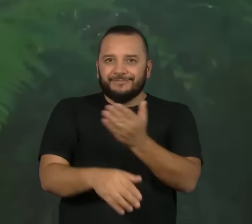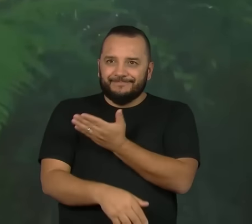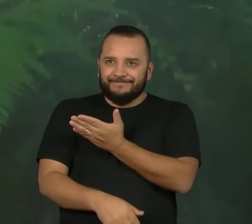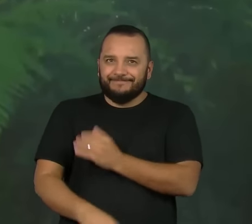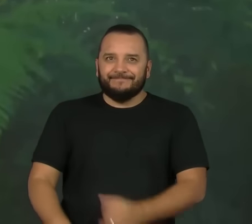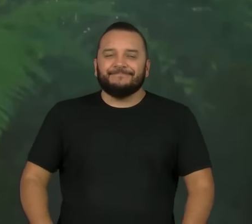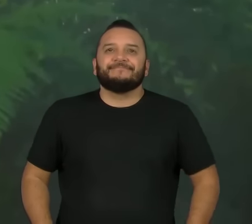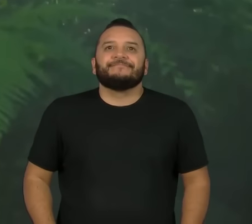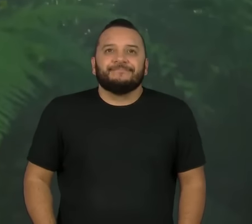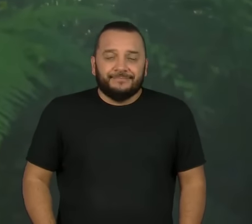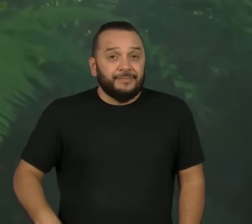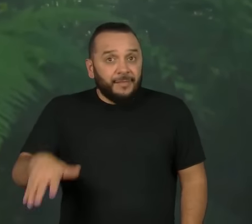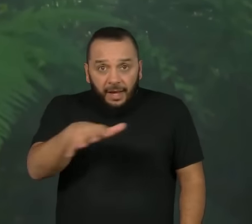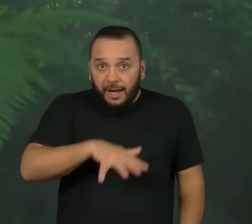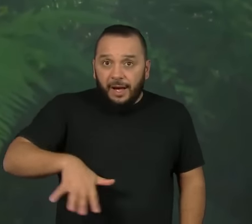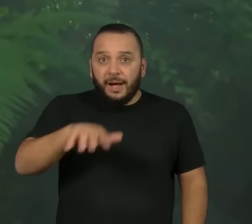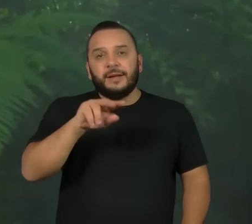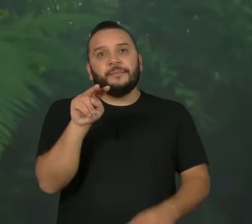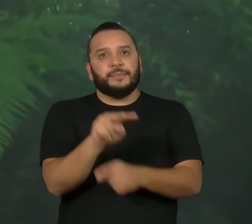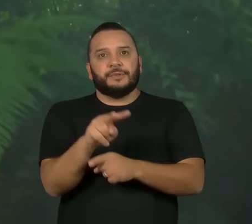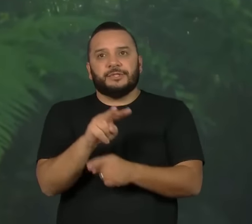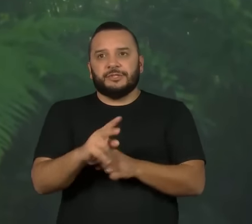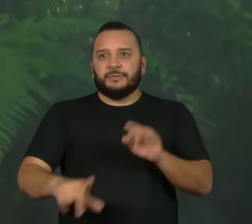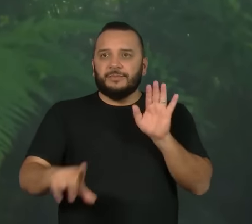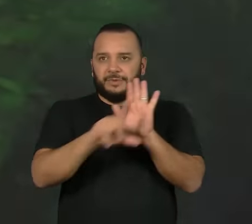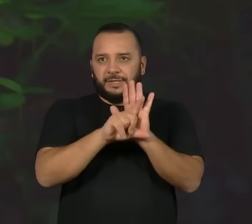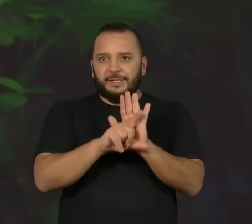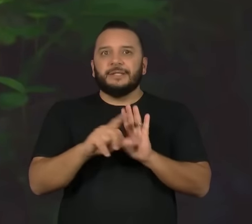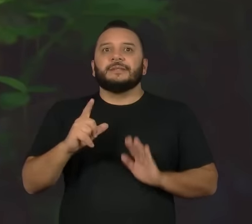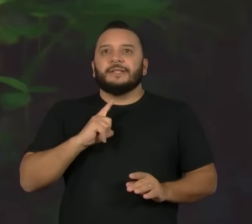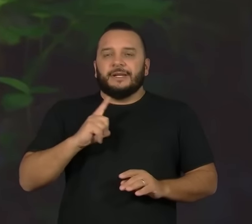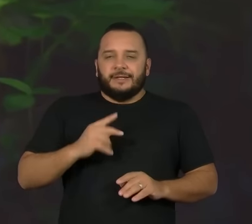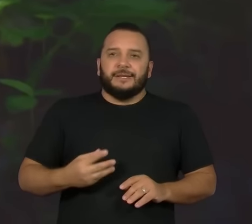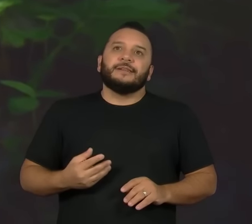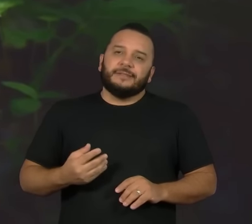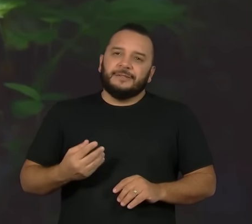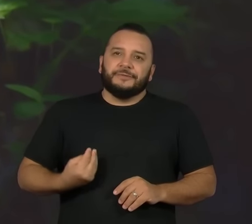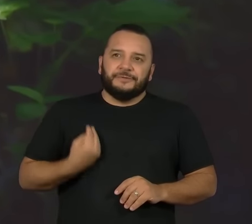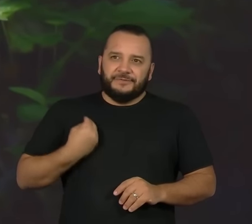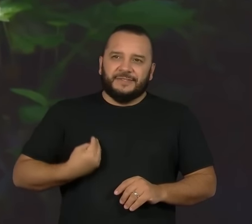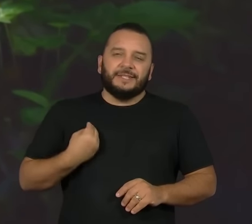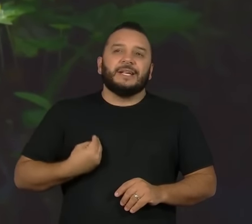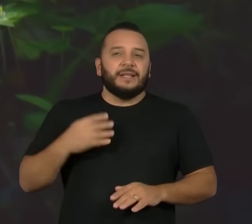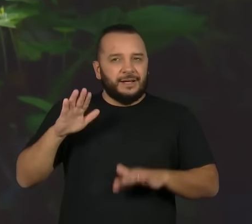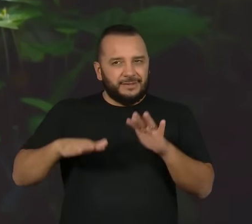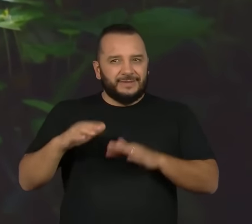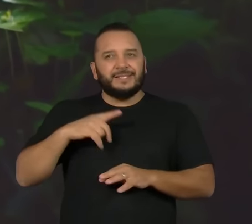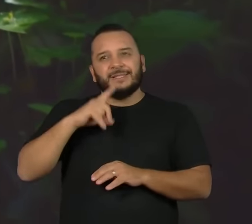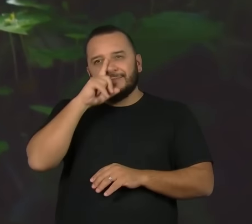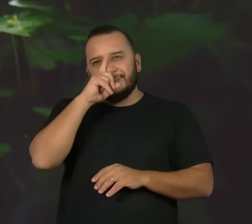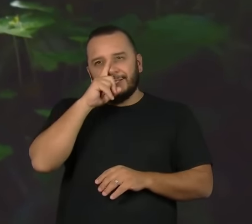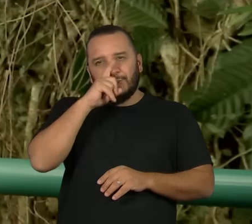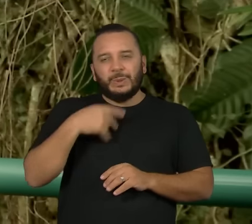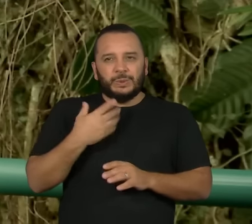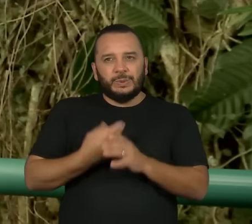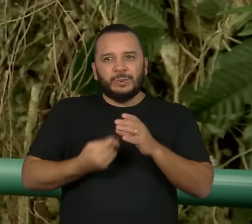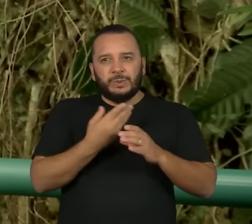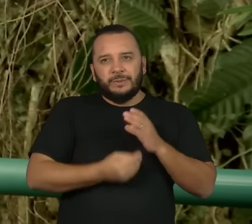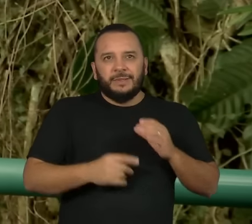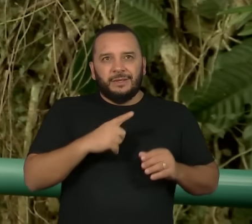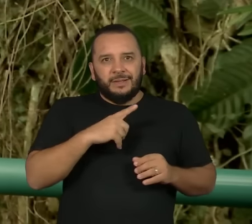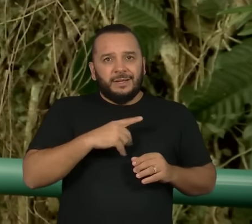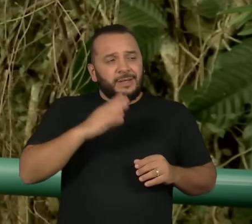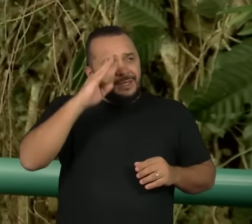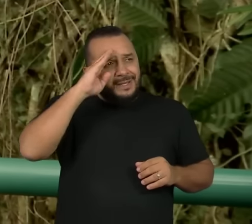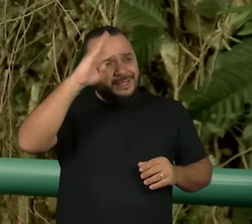Apesar da área ser protegida por lei, a vida das espécies ainda está ameaçada. As principais